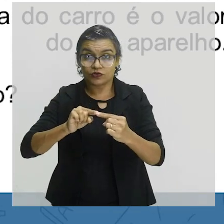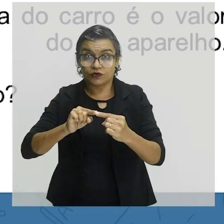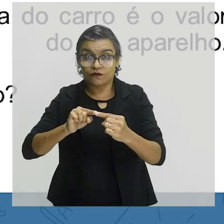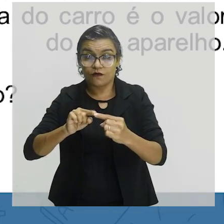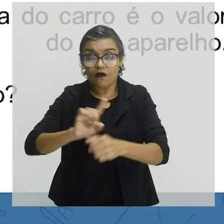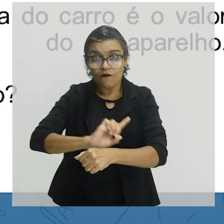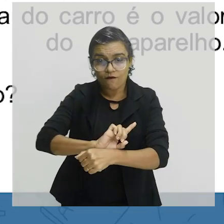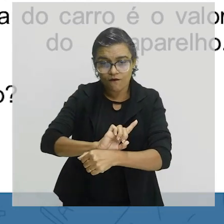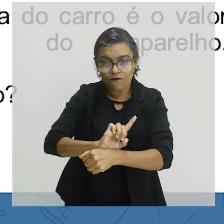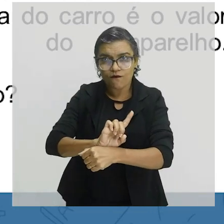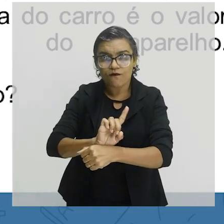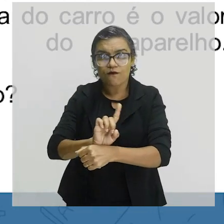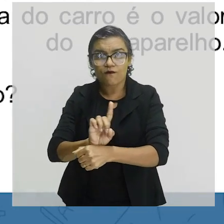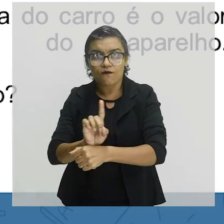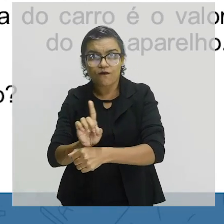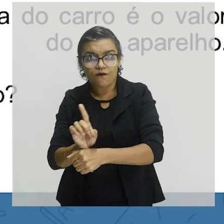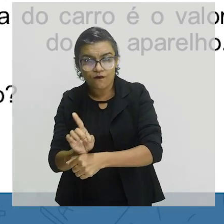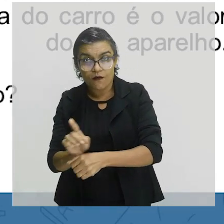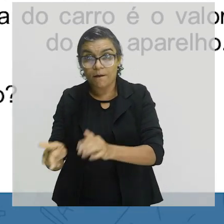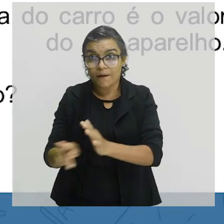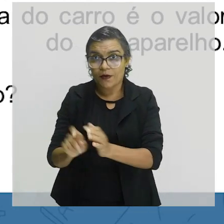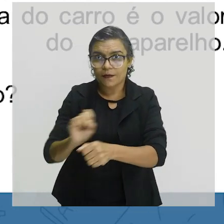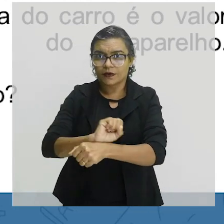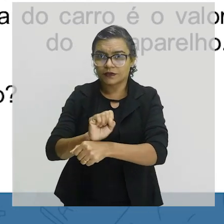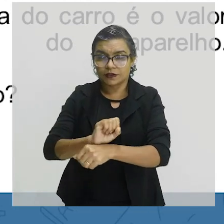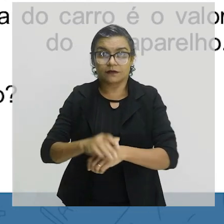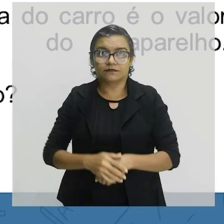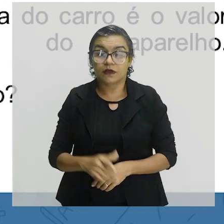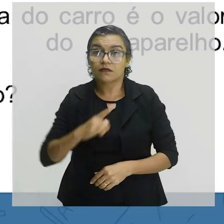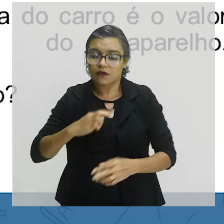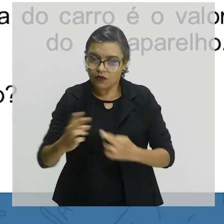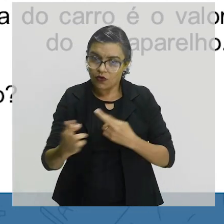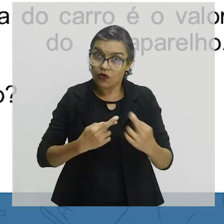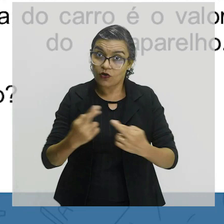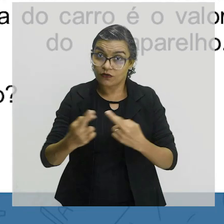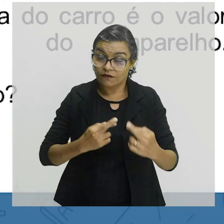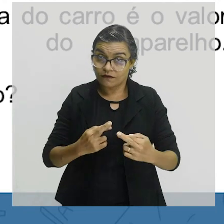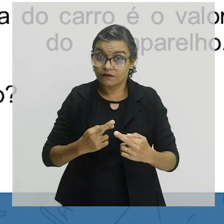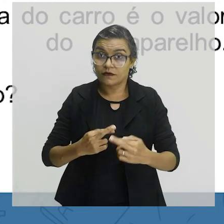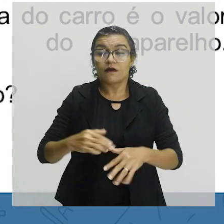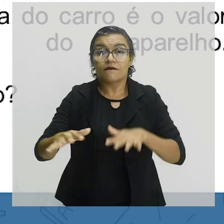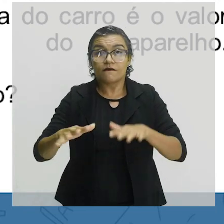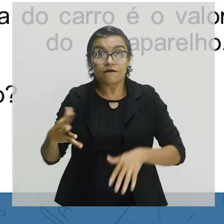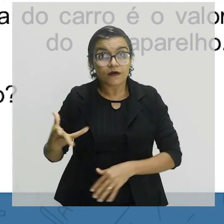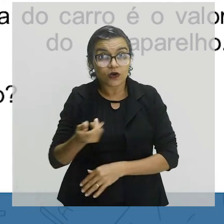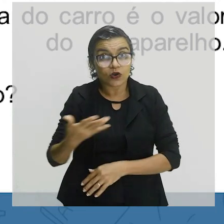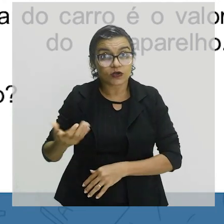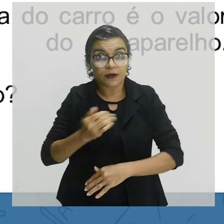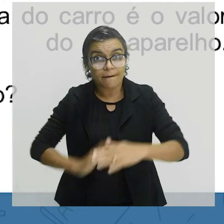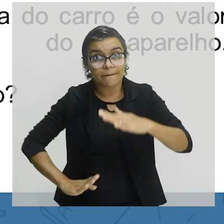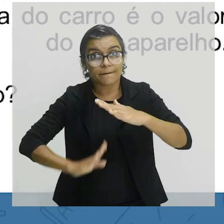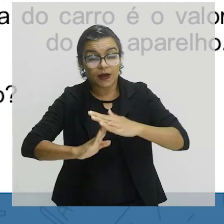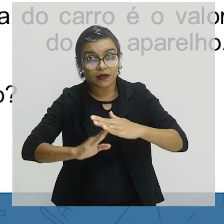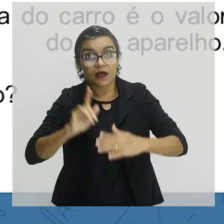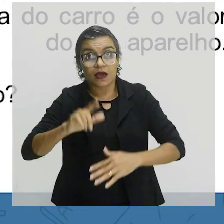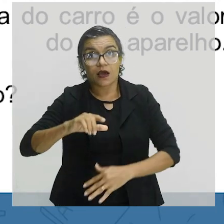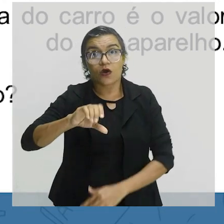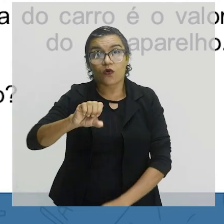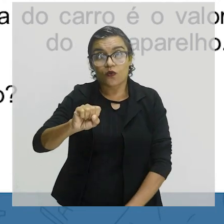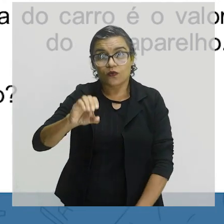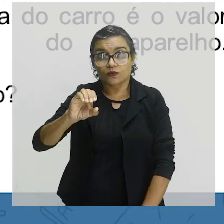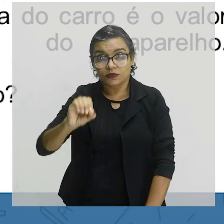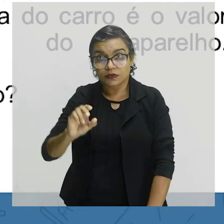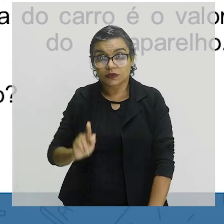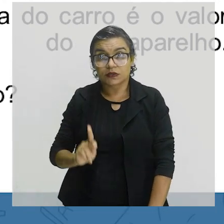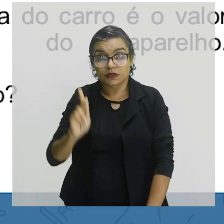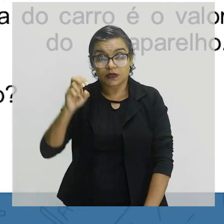veículos. Em uma rodovia, cuja velocidade máxima permitida é de 80 km por hora. Então preste